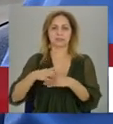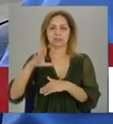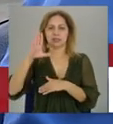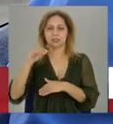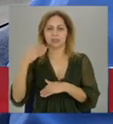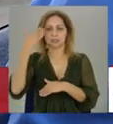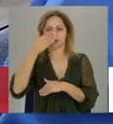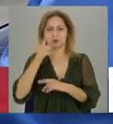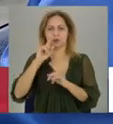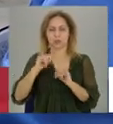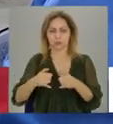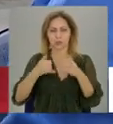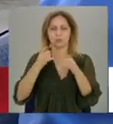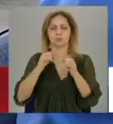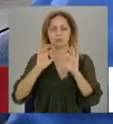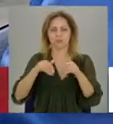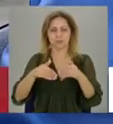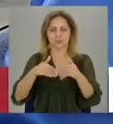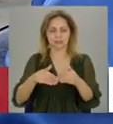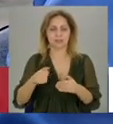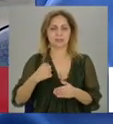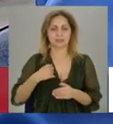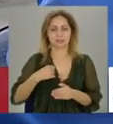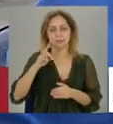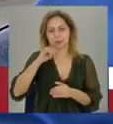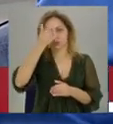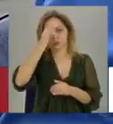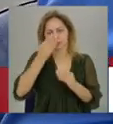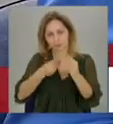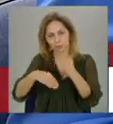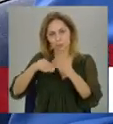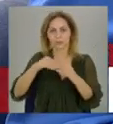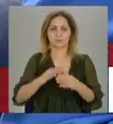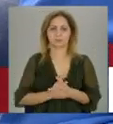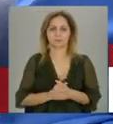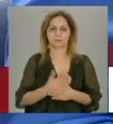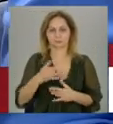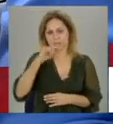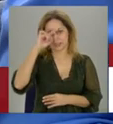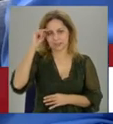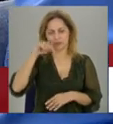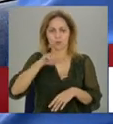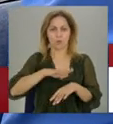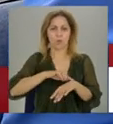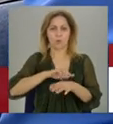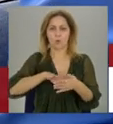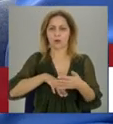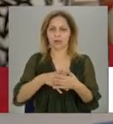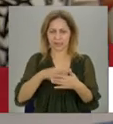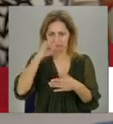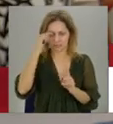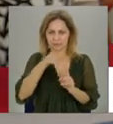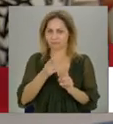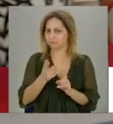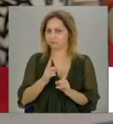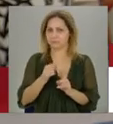fazemos o fim de semana, o sábado e o domingo, para compensar. Mas custa-lhe um bocadinho este horário? Não, nada.